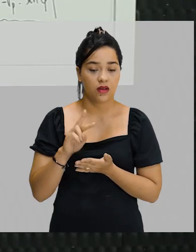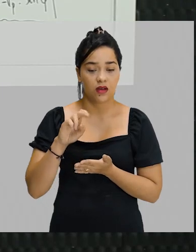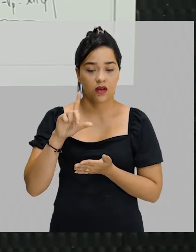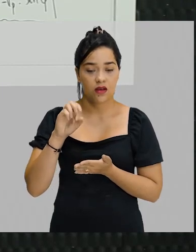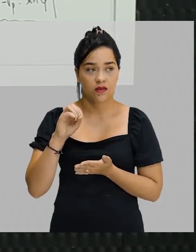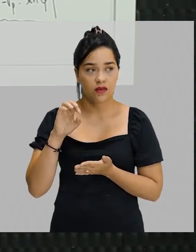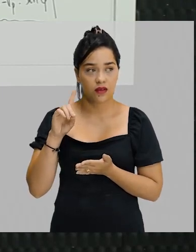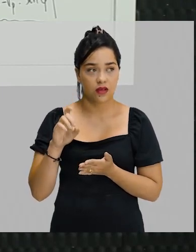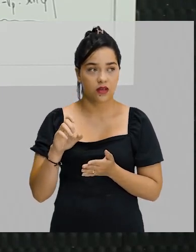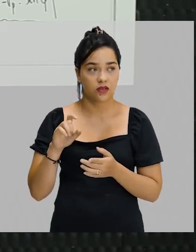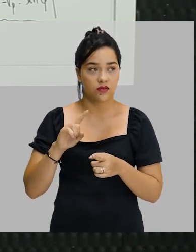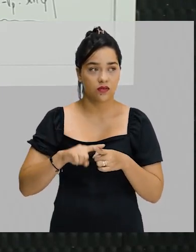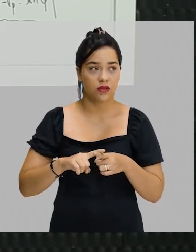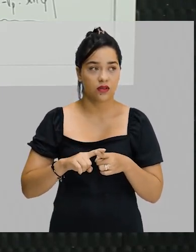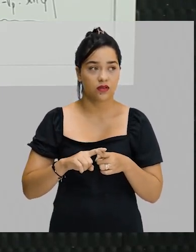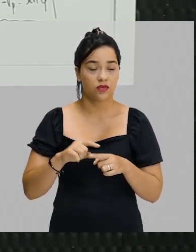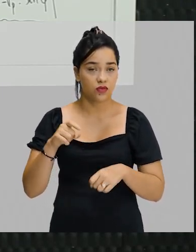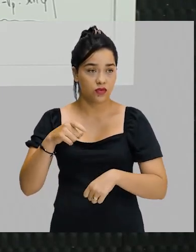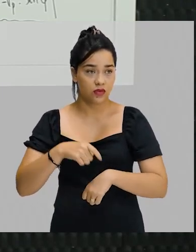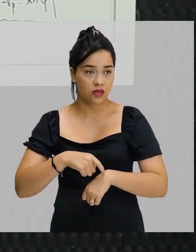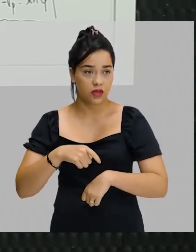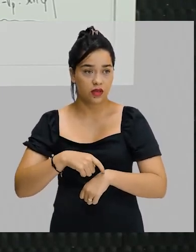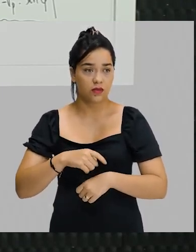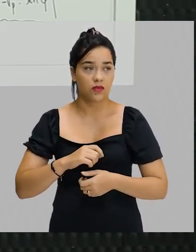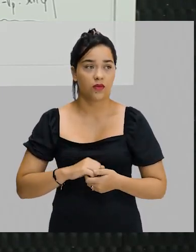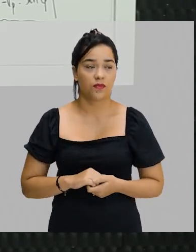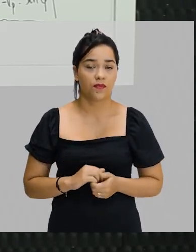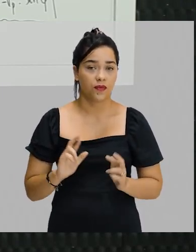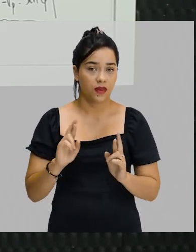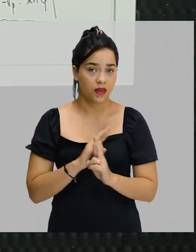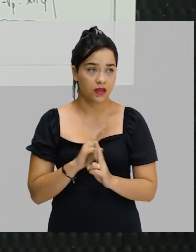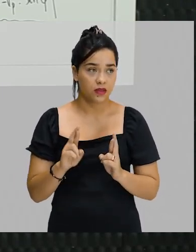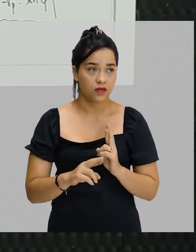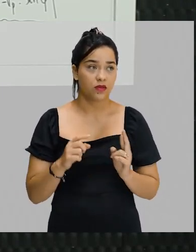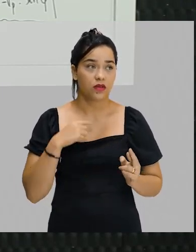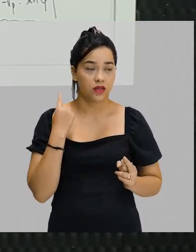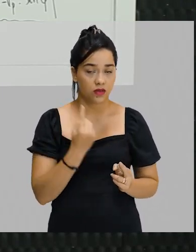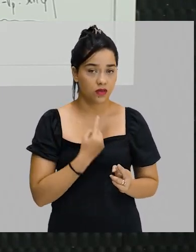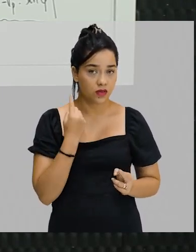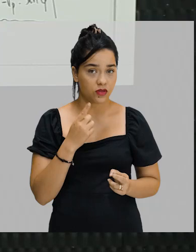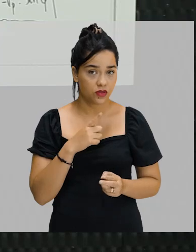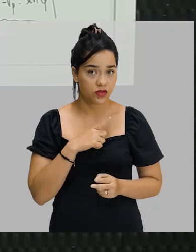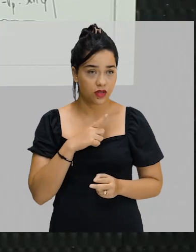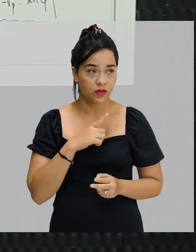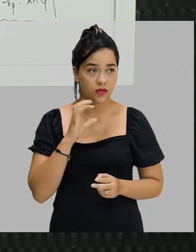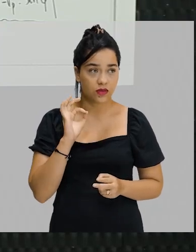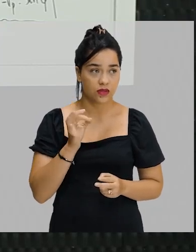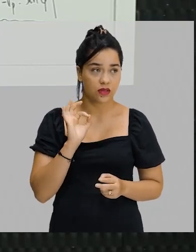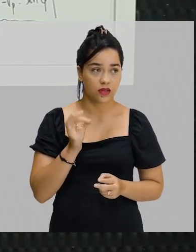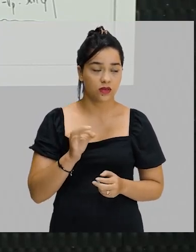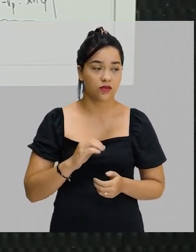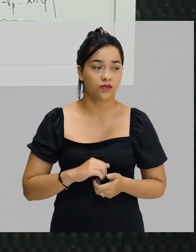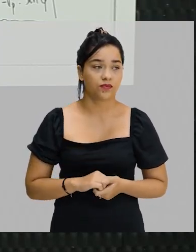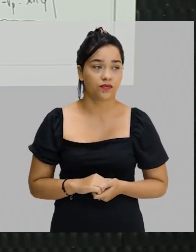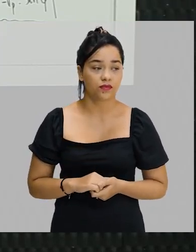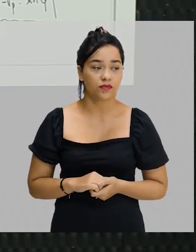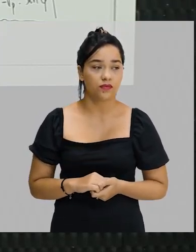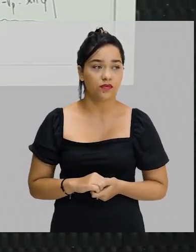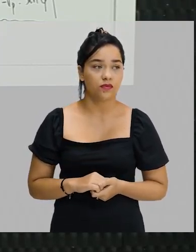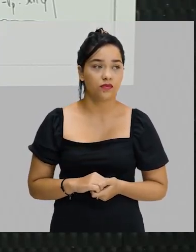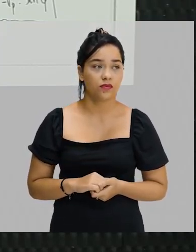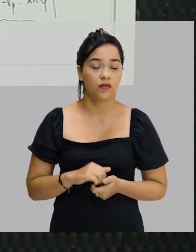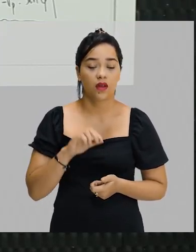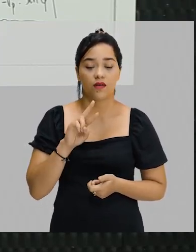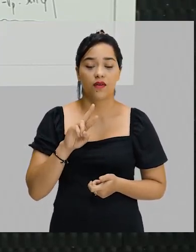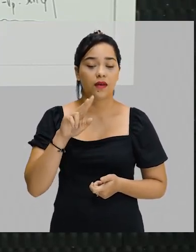velocidade, vezes o tempo. Pronto. Relação que nós temos bem aqui. Tá ok? Bom, e quanto